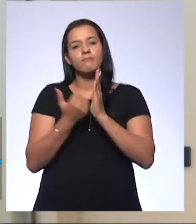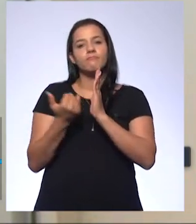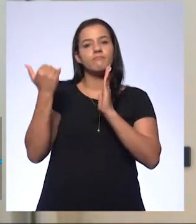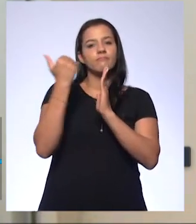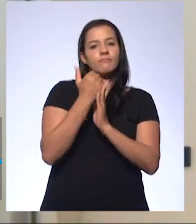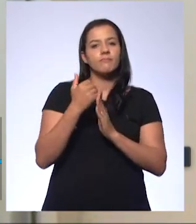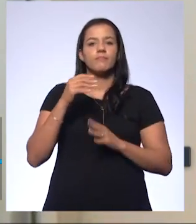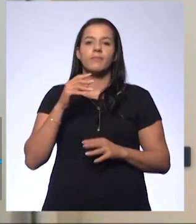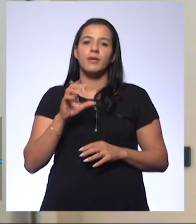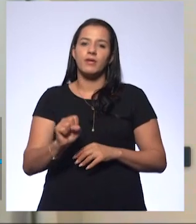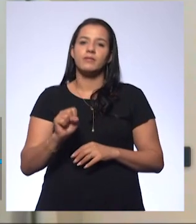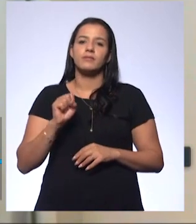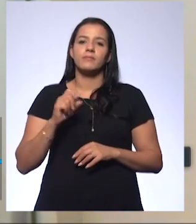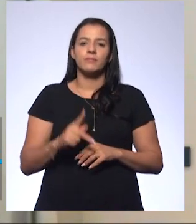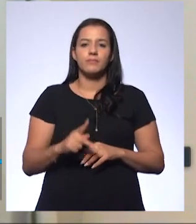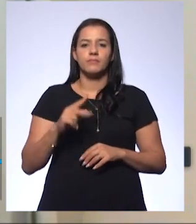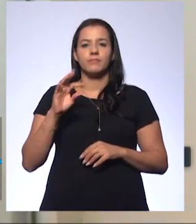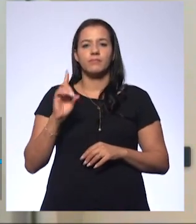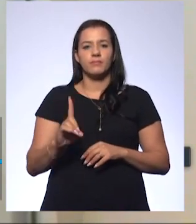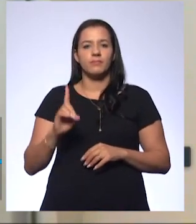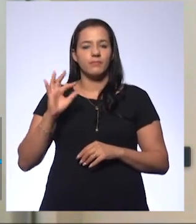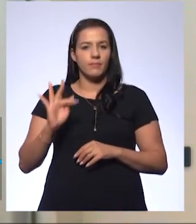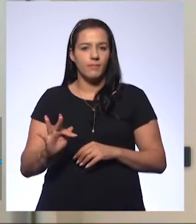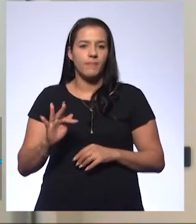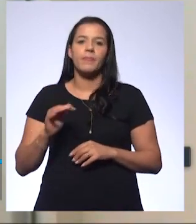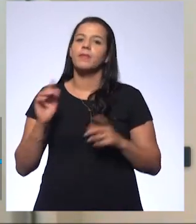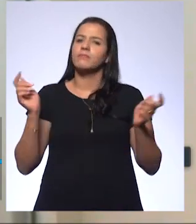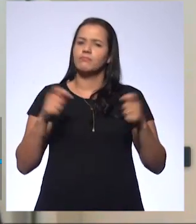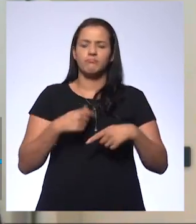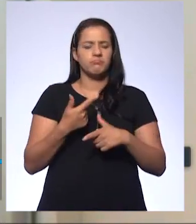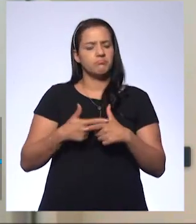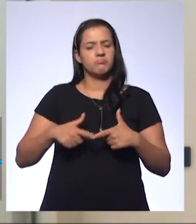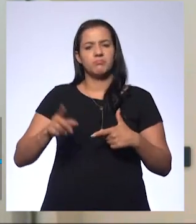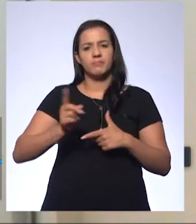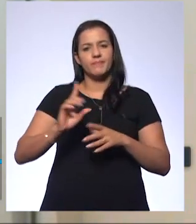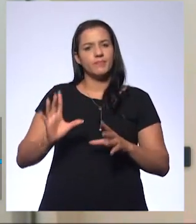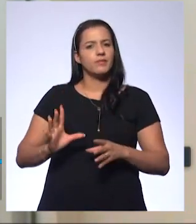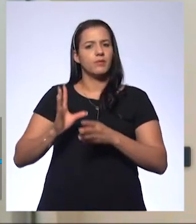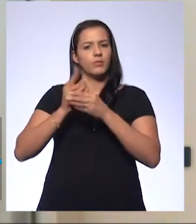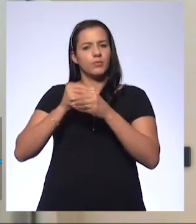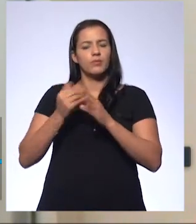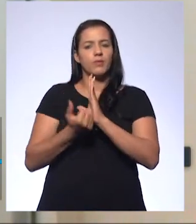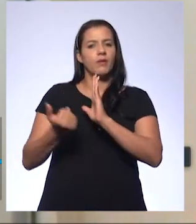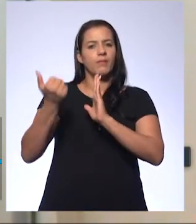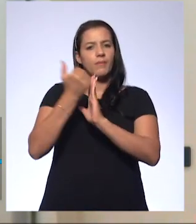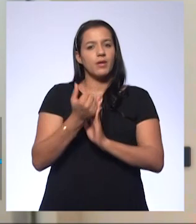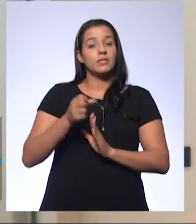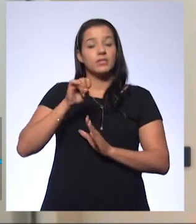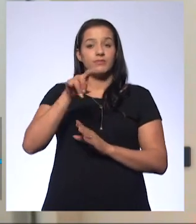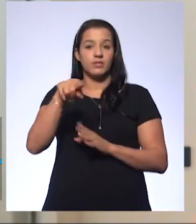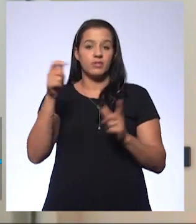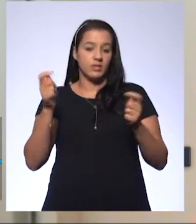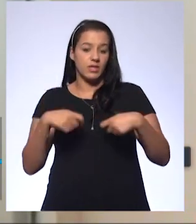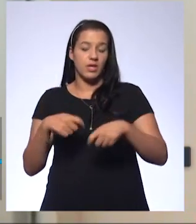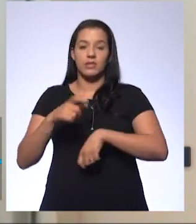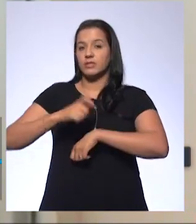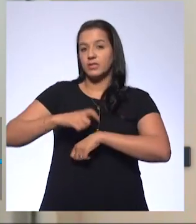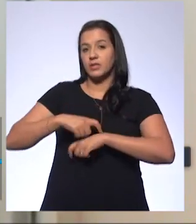nós estamos livres para trabalhar com os nossos alunos. Então, mostrar aos nossos alunos de onde surgiu também